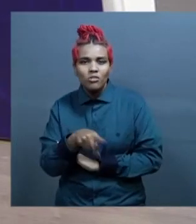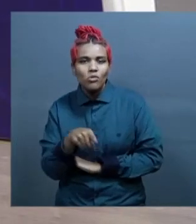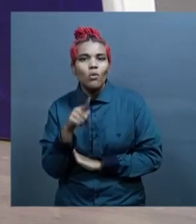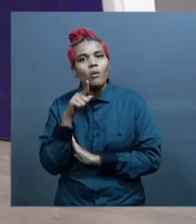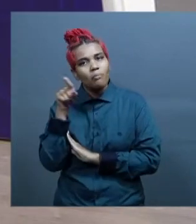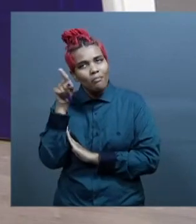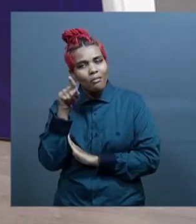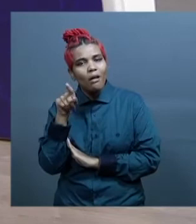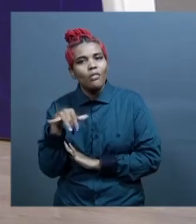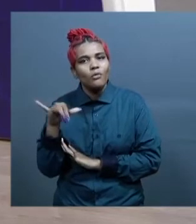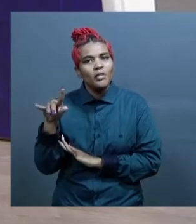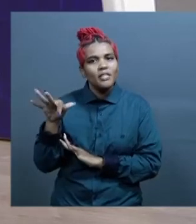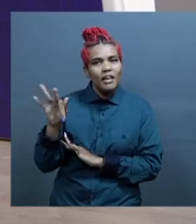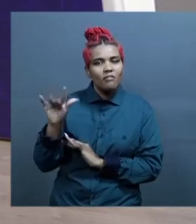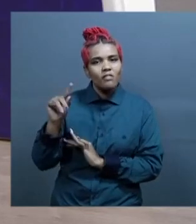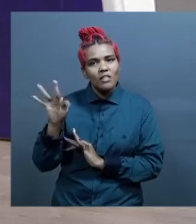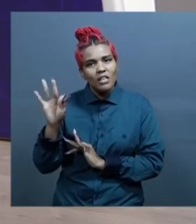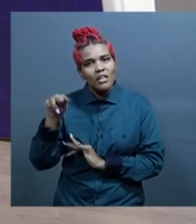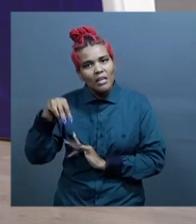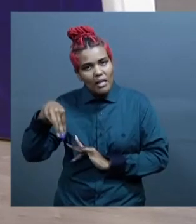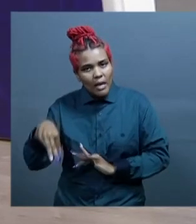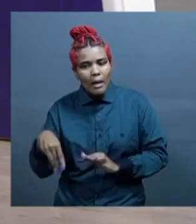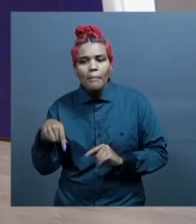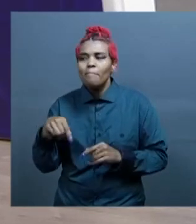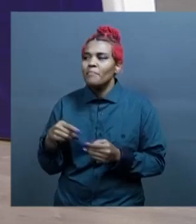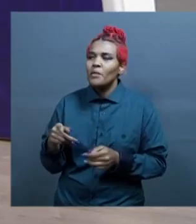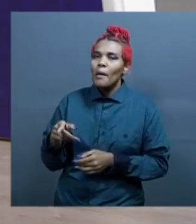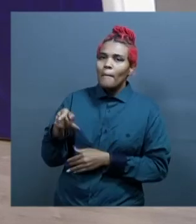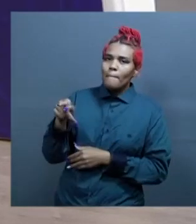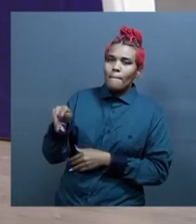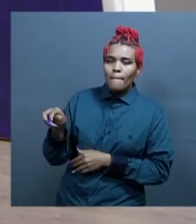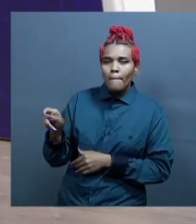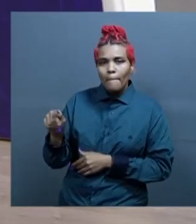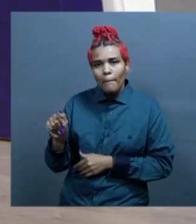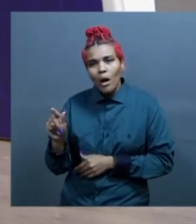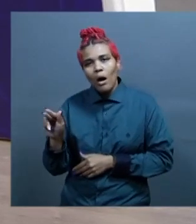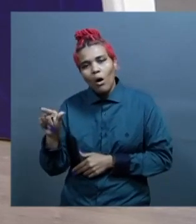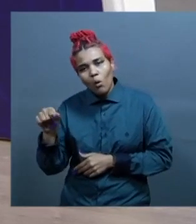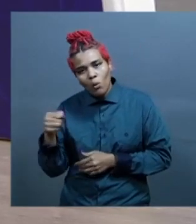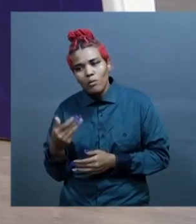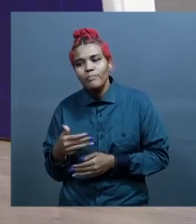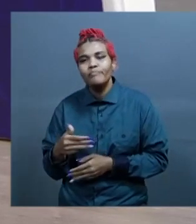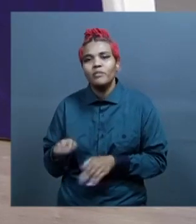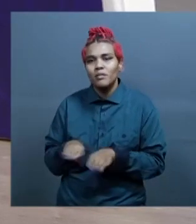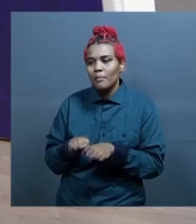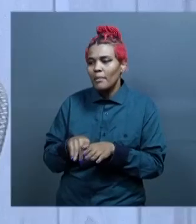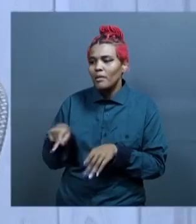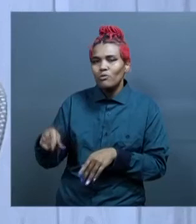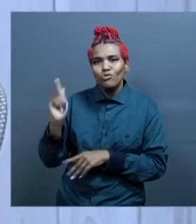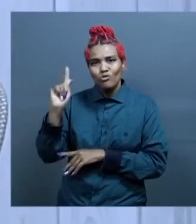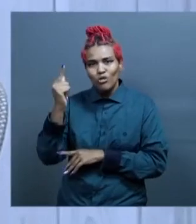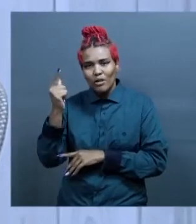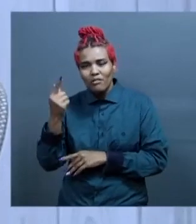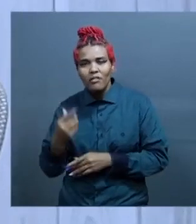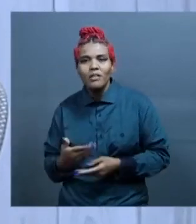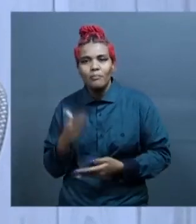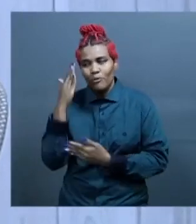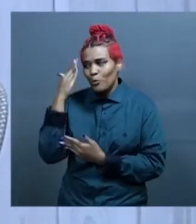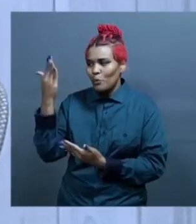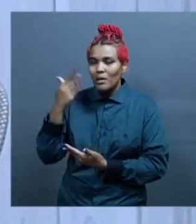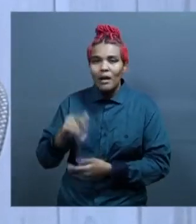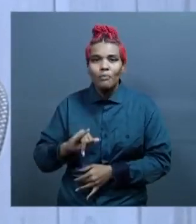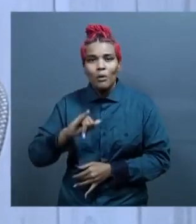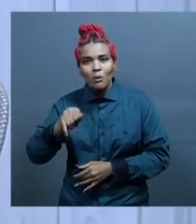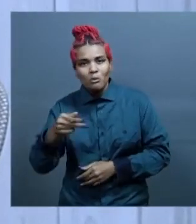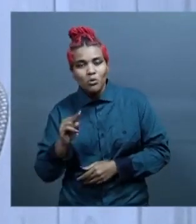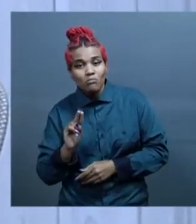do triângulo mineiro paulo césar também é que a frente do instituto de geografia da ufes muito obrigada jornal da ufu fica por